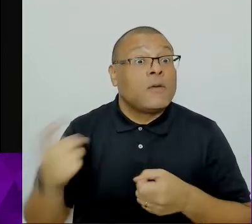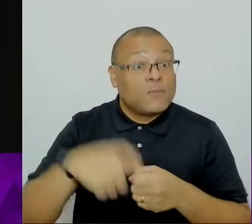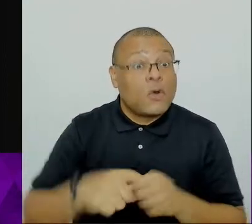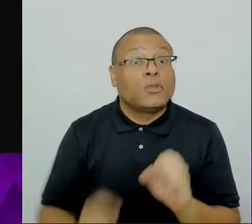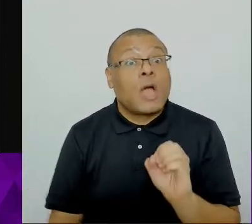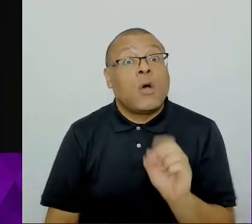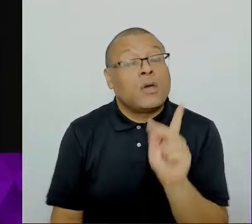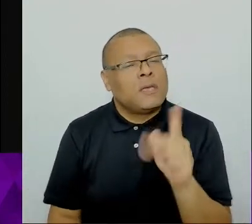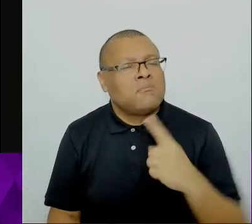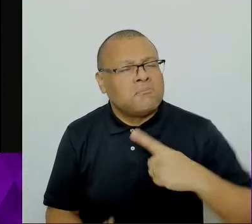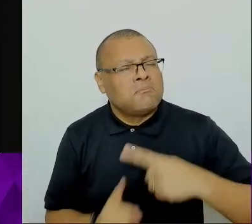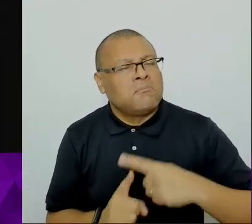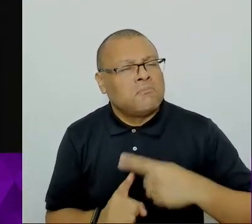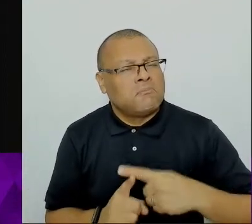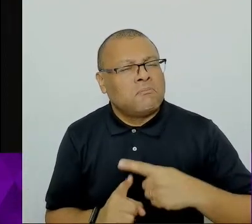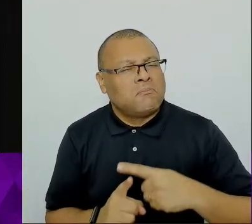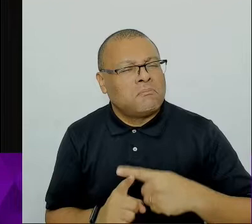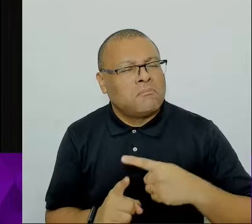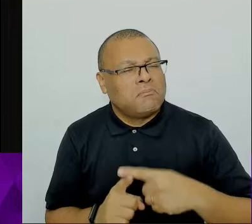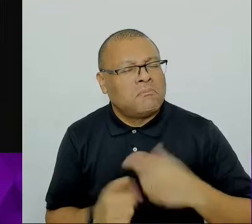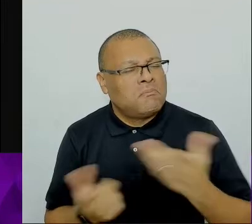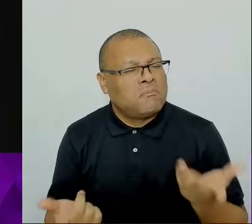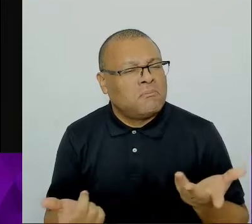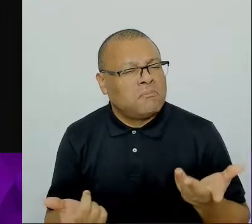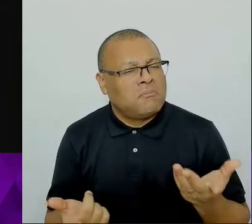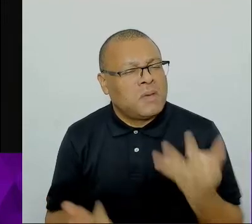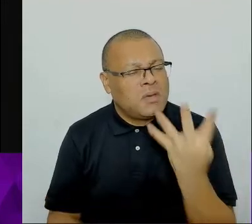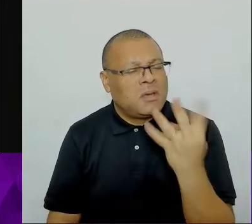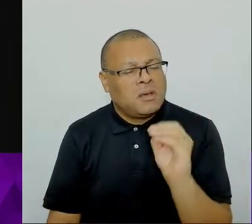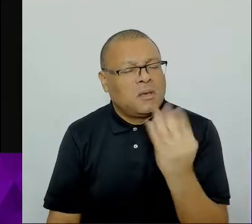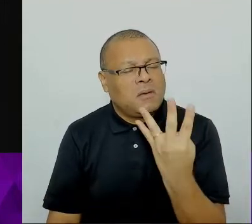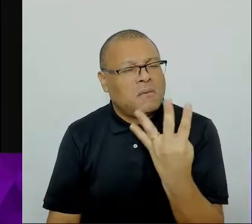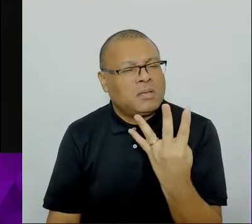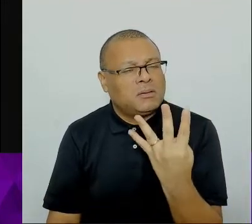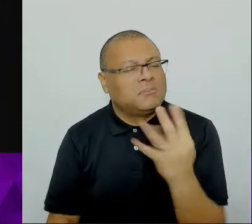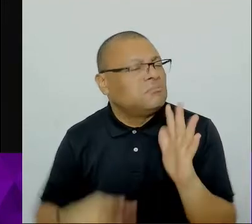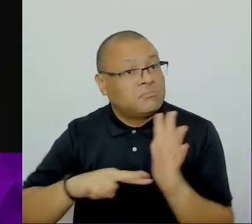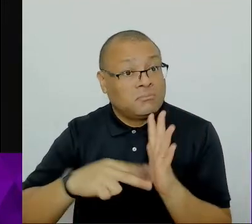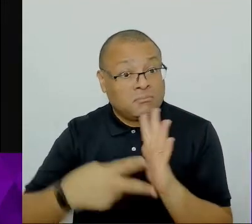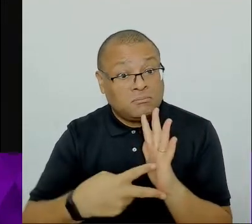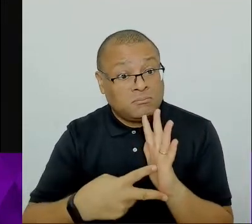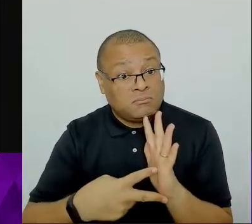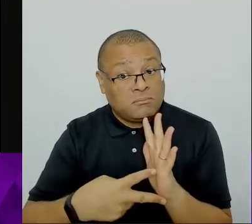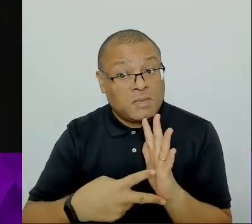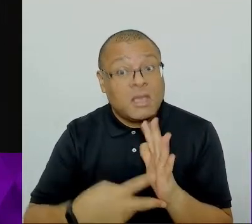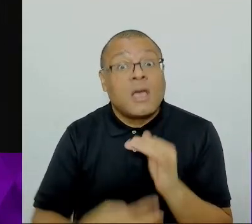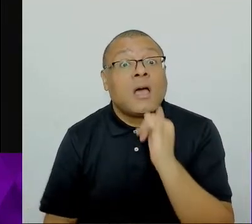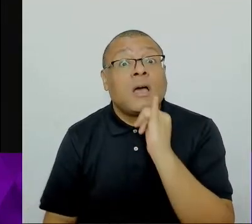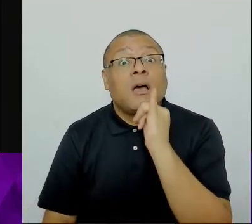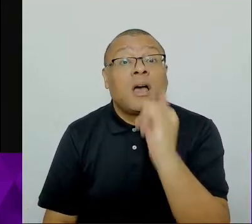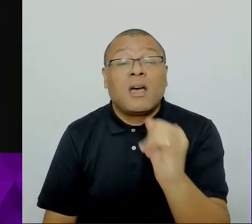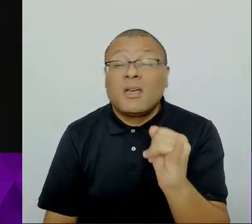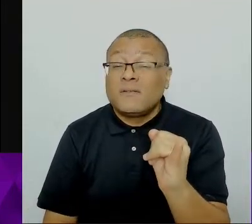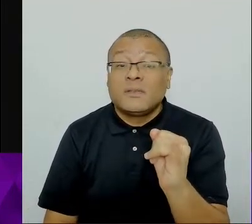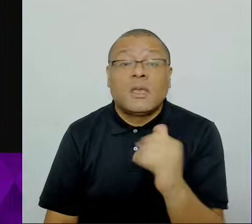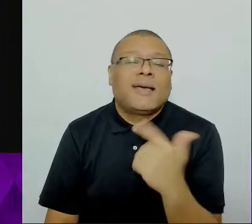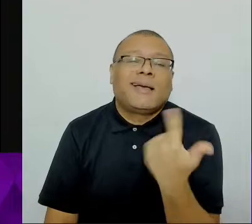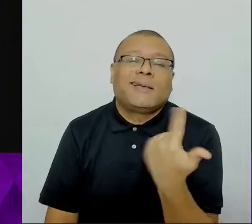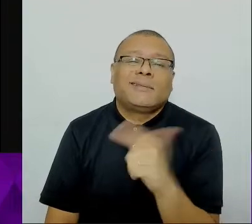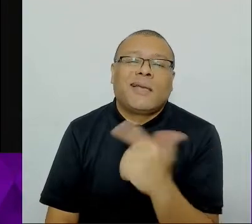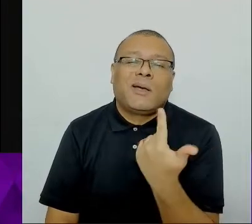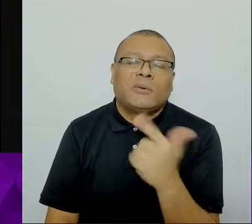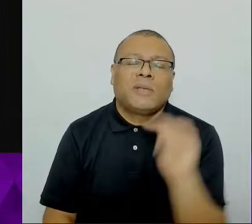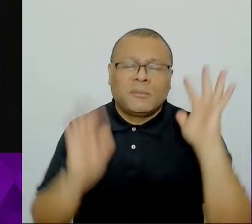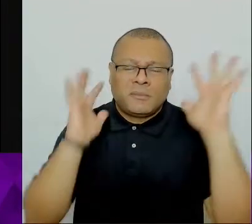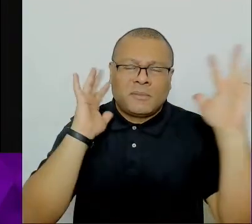OK. E por que eu não retorno o 404? Porque o 404 ele indica que o recurso não existe. Mas se a gente for pensar